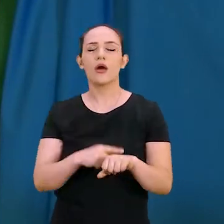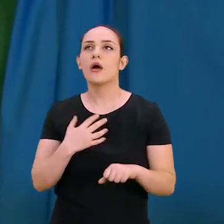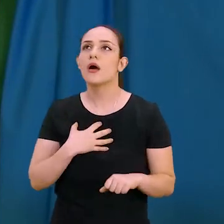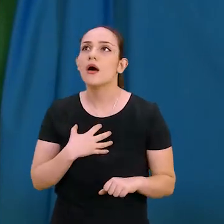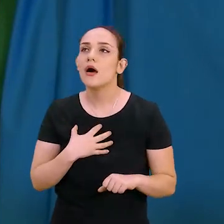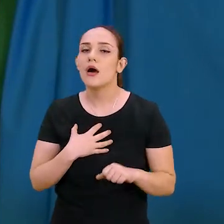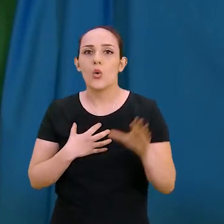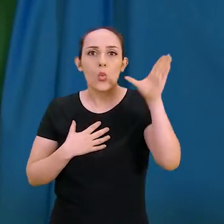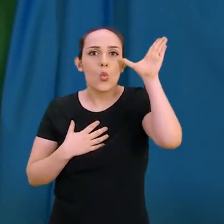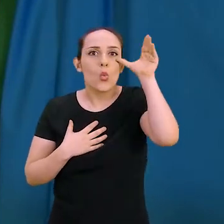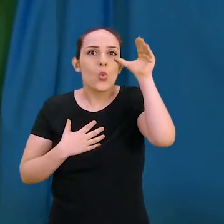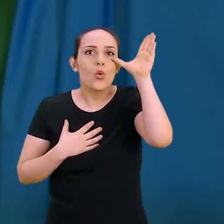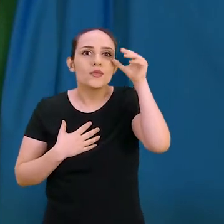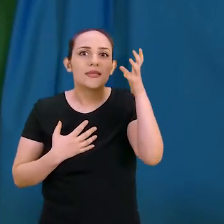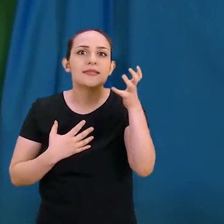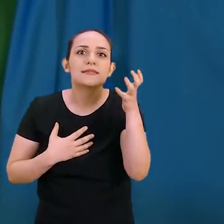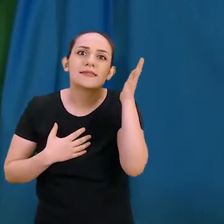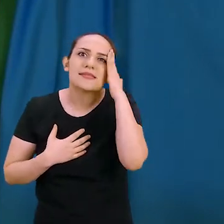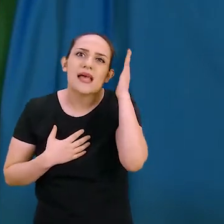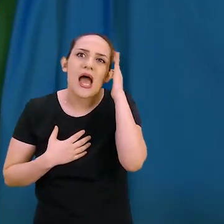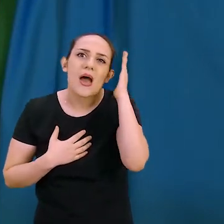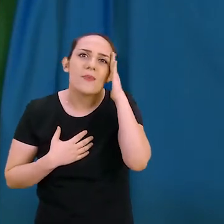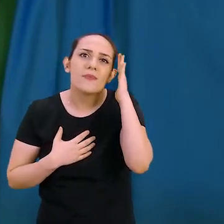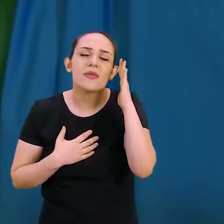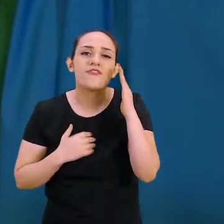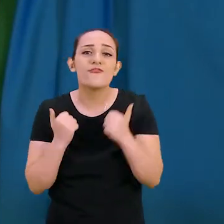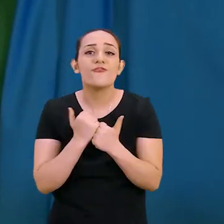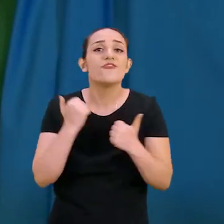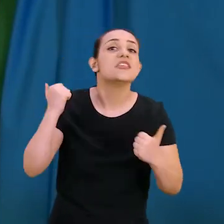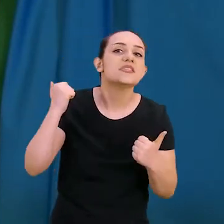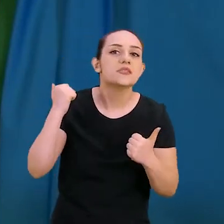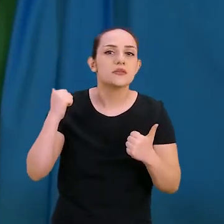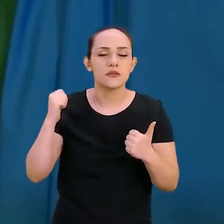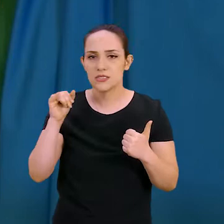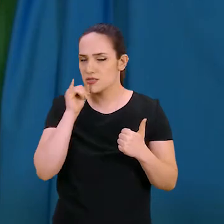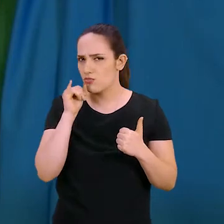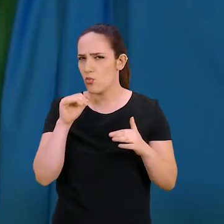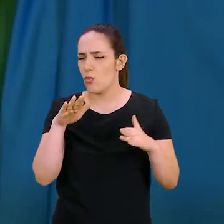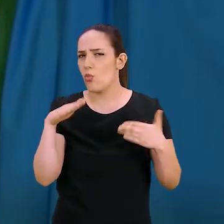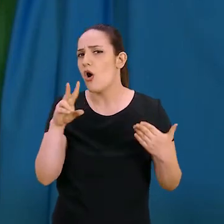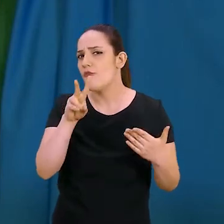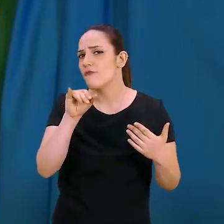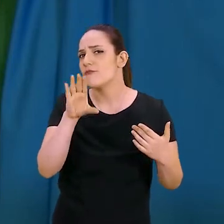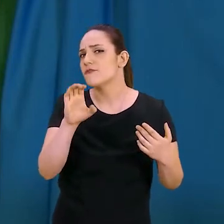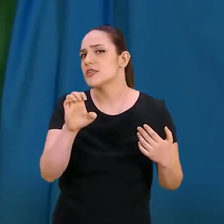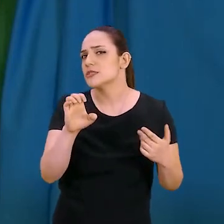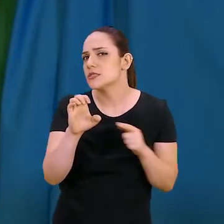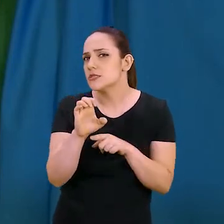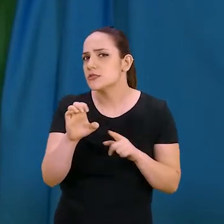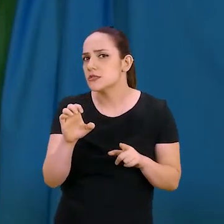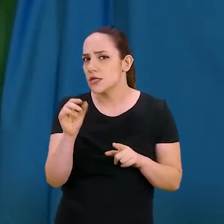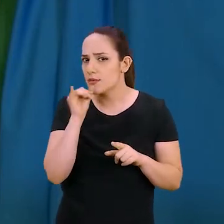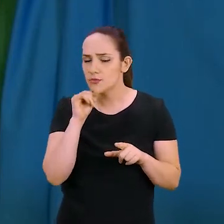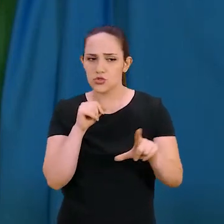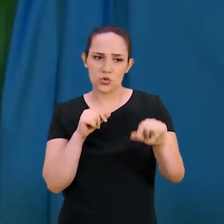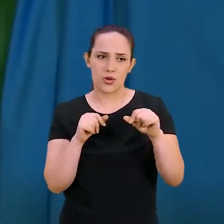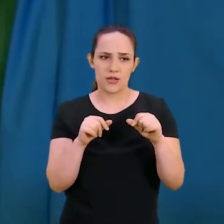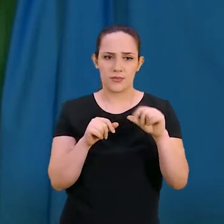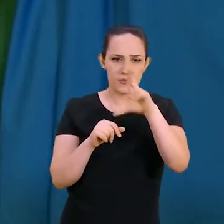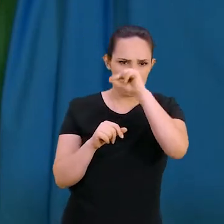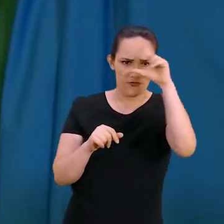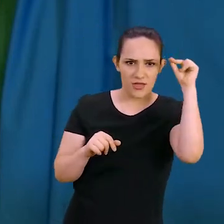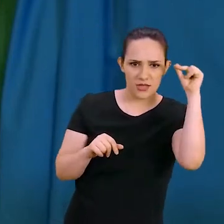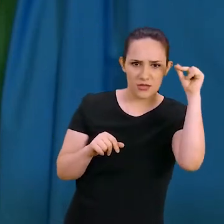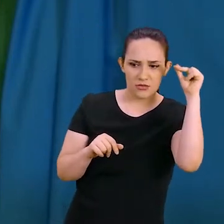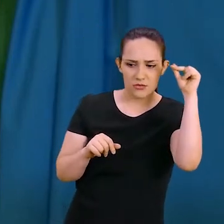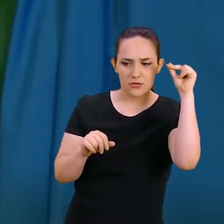ficaram muito curiosos com relação ao vice. Então, na maioria das vezes, eles faziam a escolha do prefeito